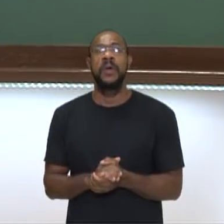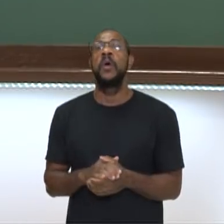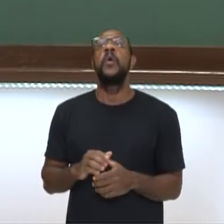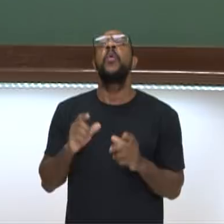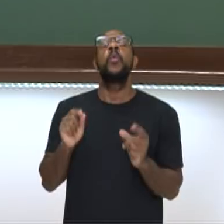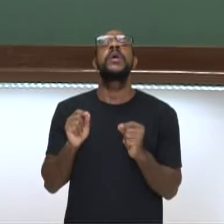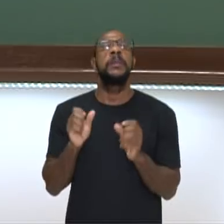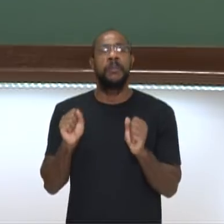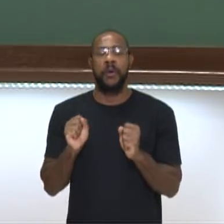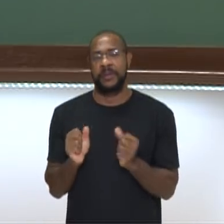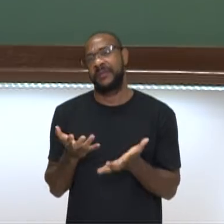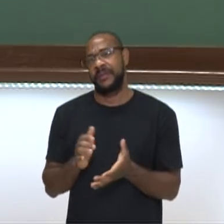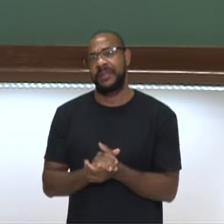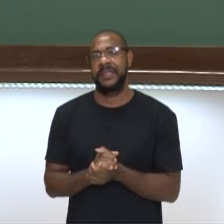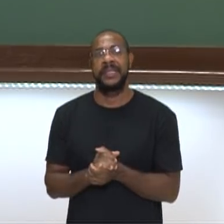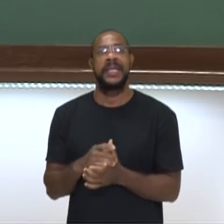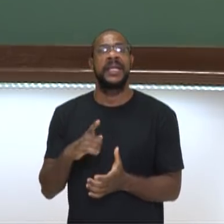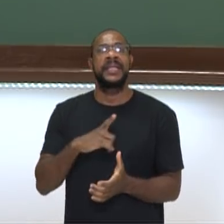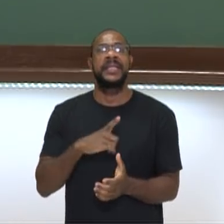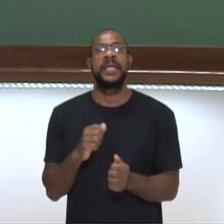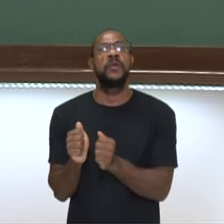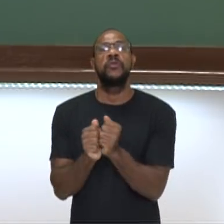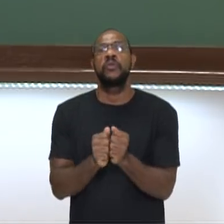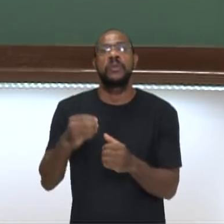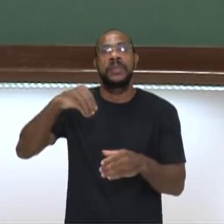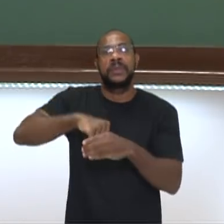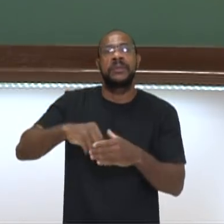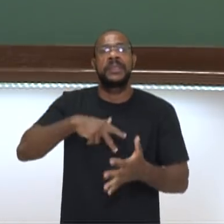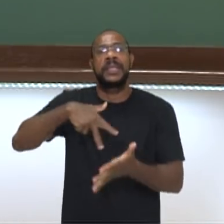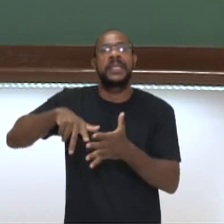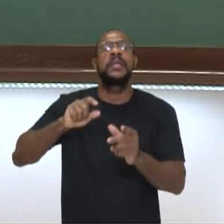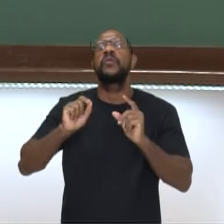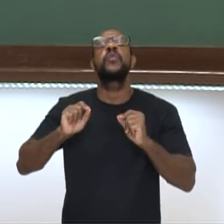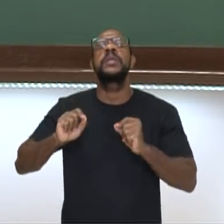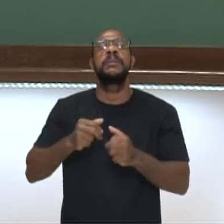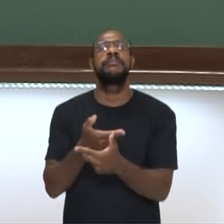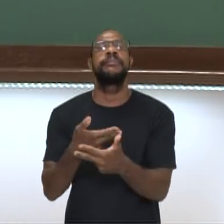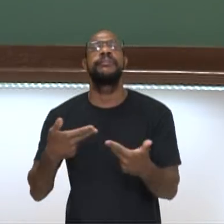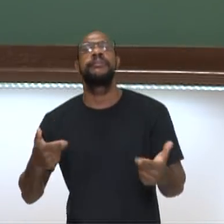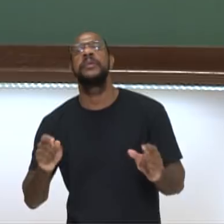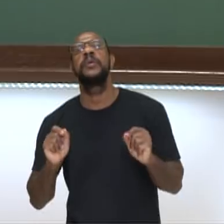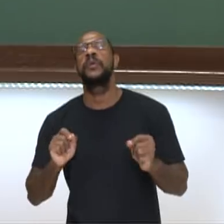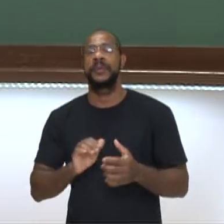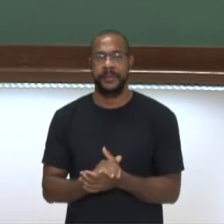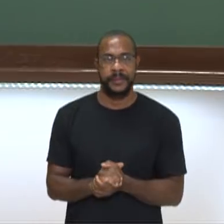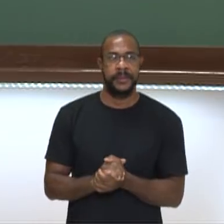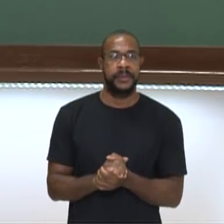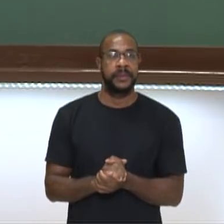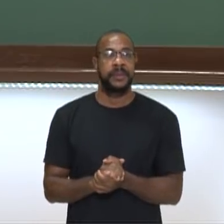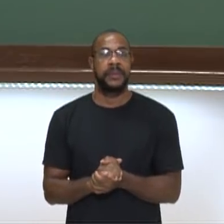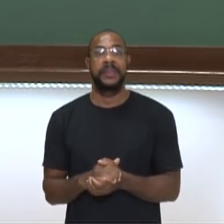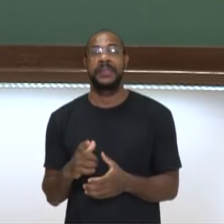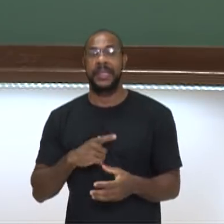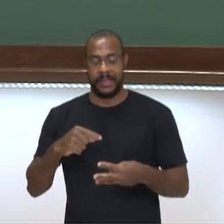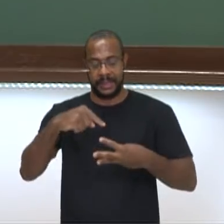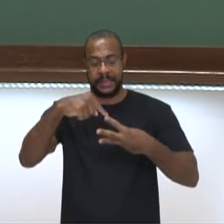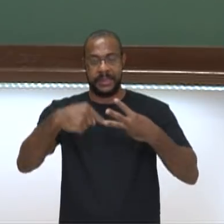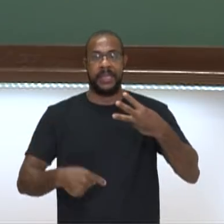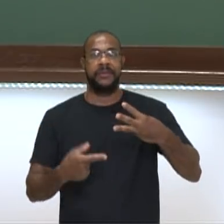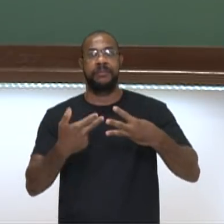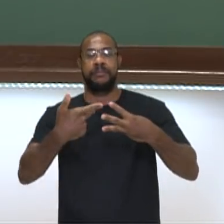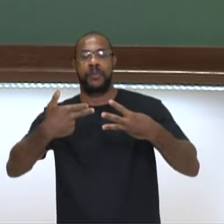nós podemos identificar nessa dança? Na verdade, são 3